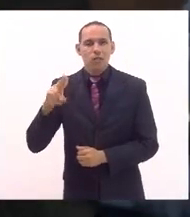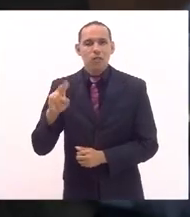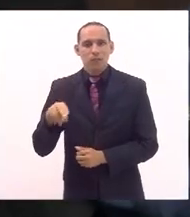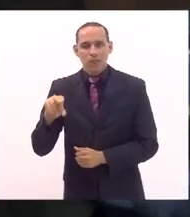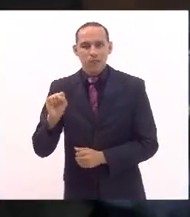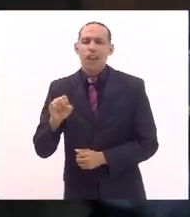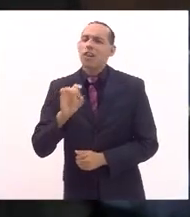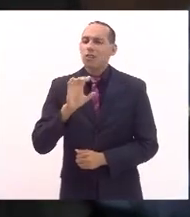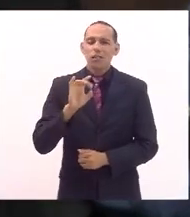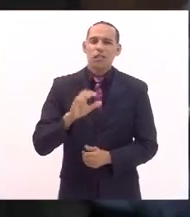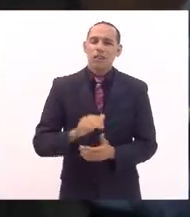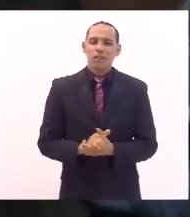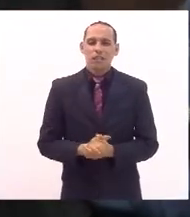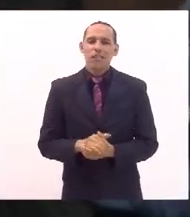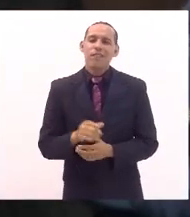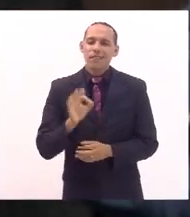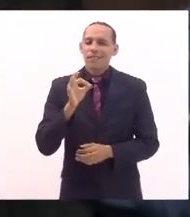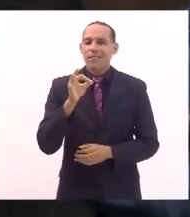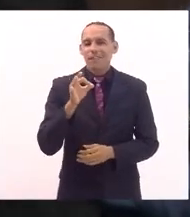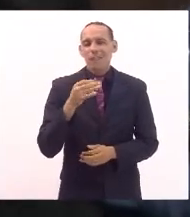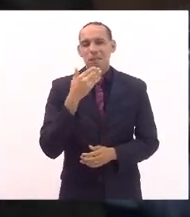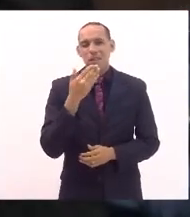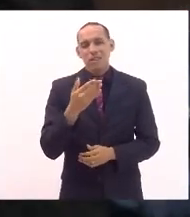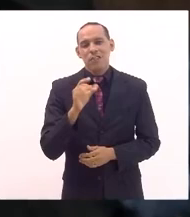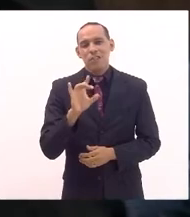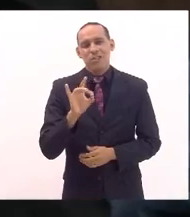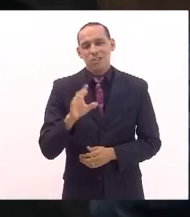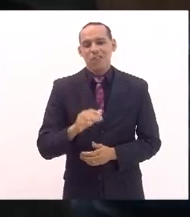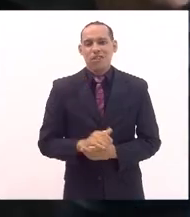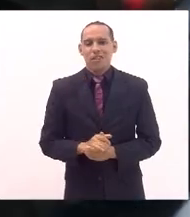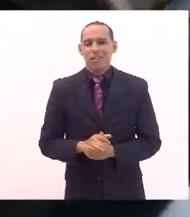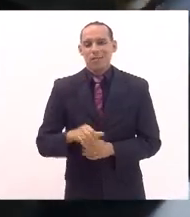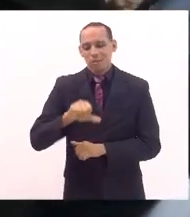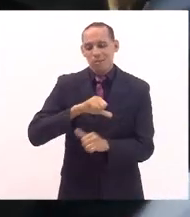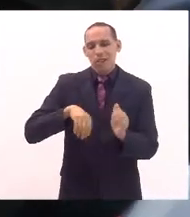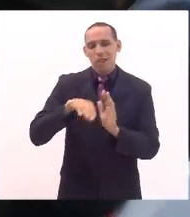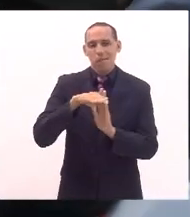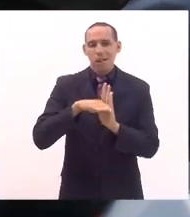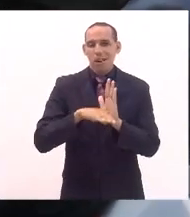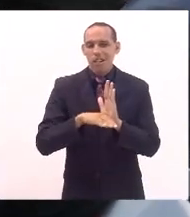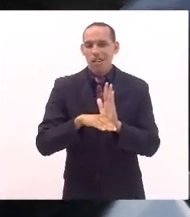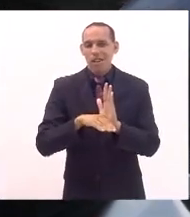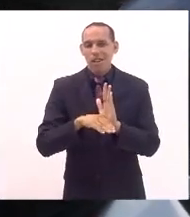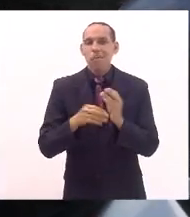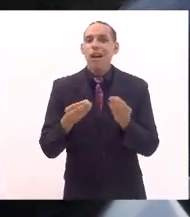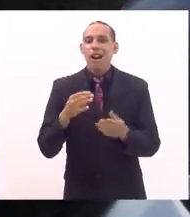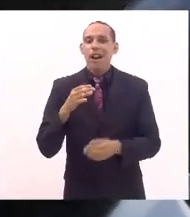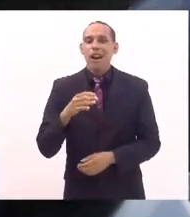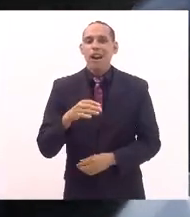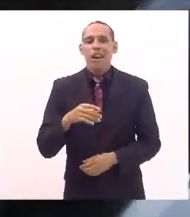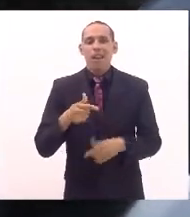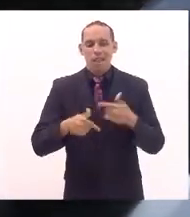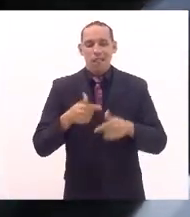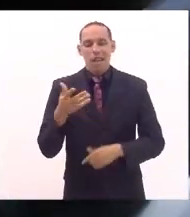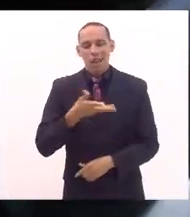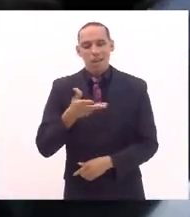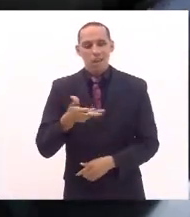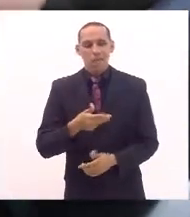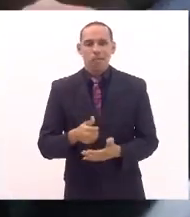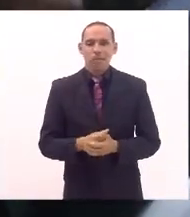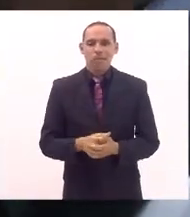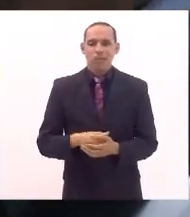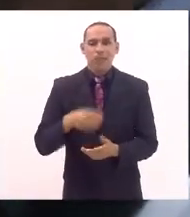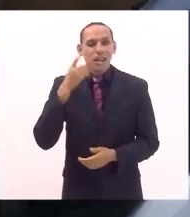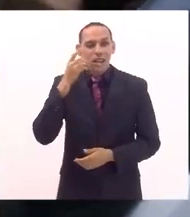somente isso eu quero saber se o acharam inversão da pauta aí para que os possa acelerar os trabalhos Tá ok